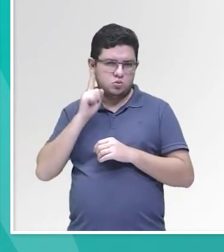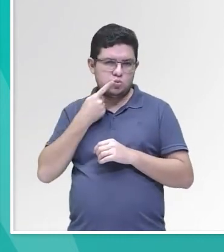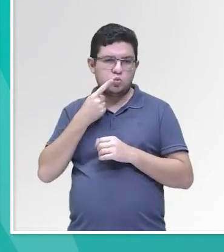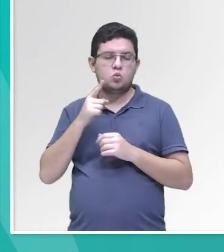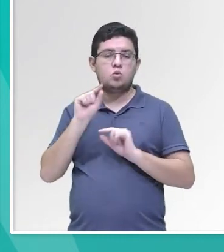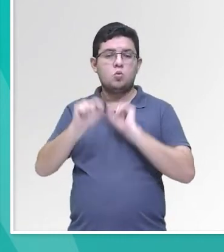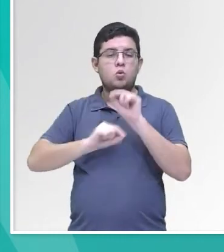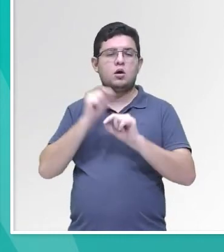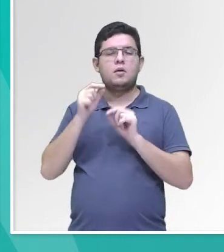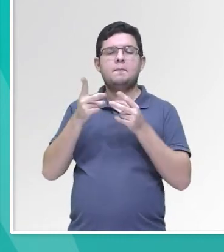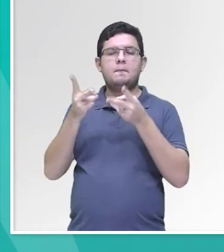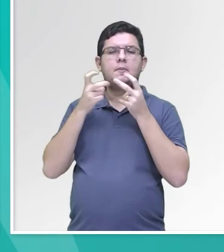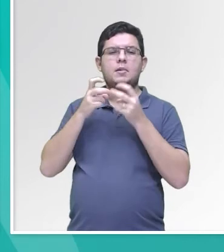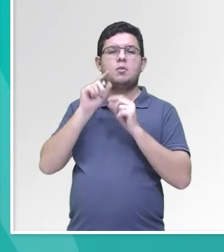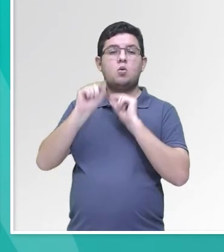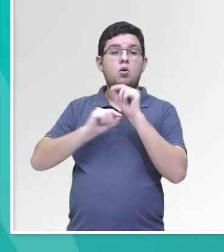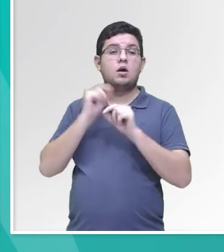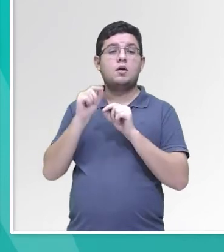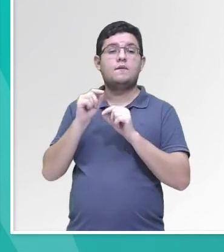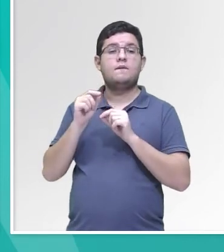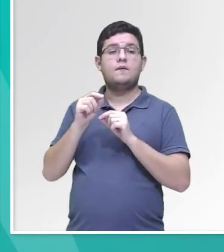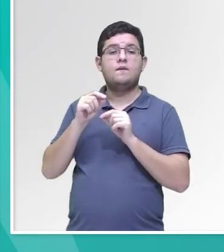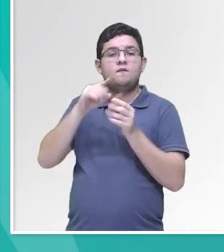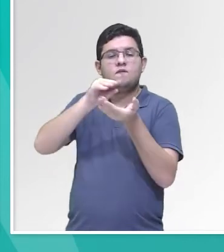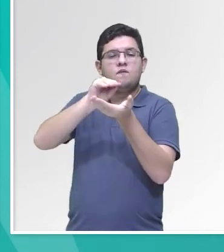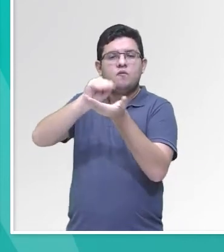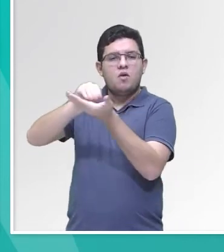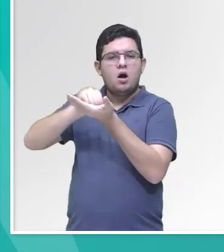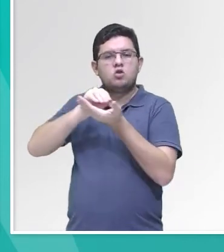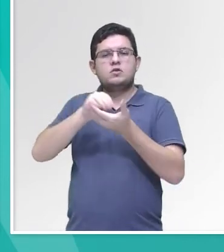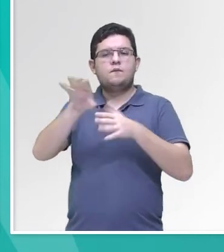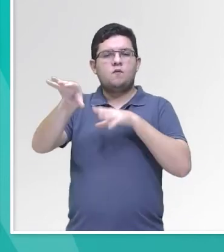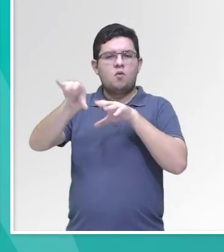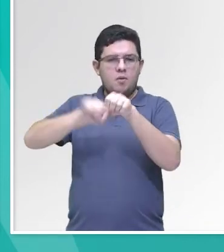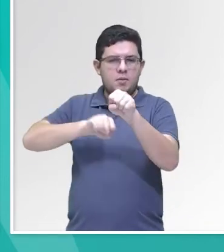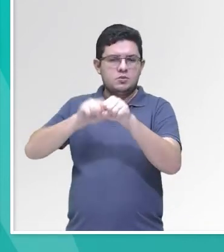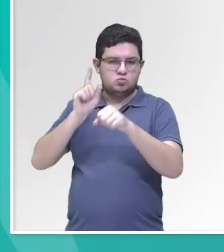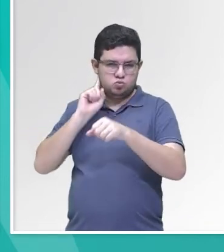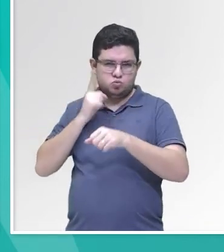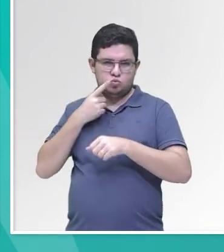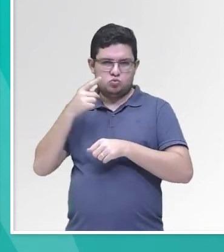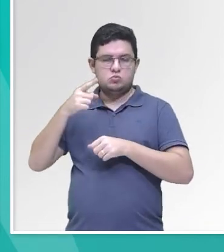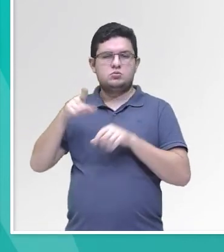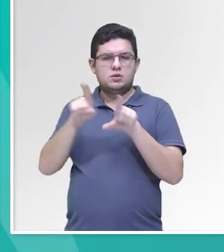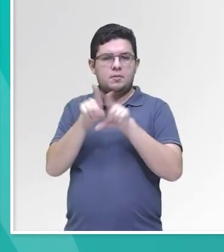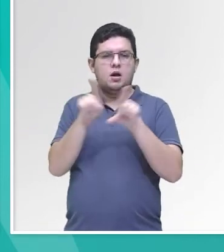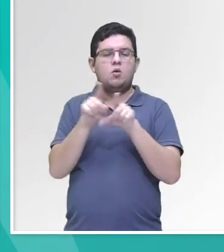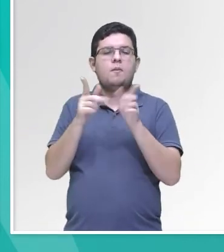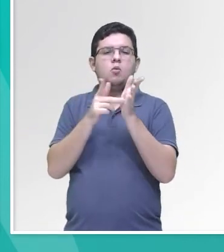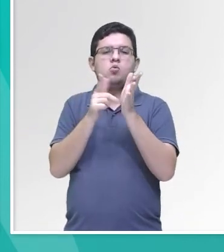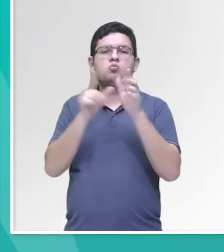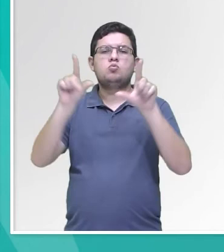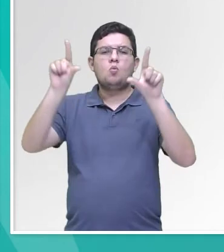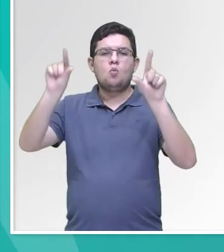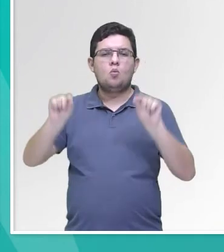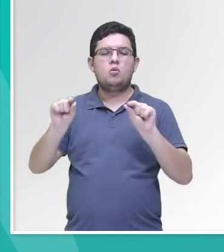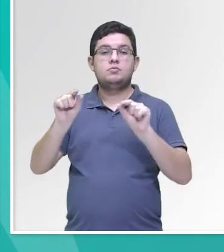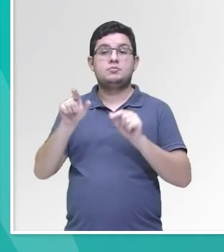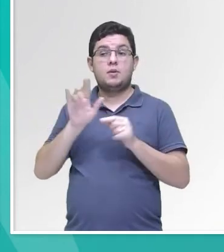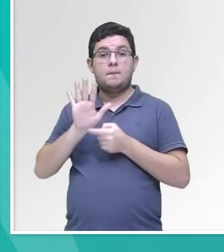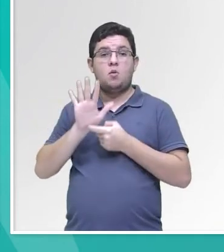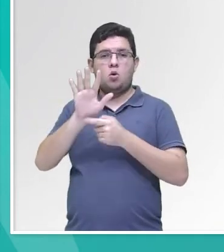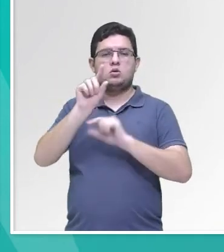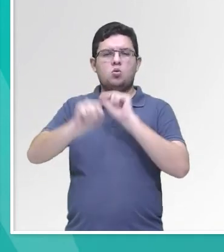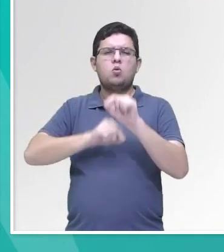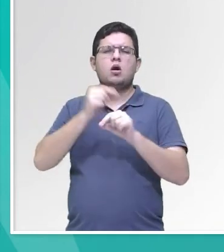percebida no déficit deixado pelo sistema educacional vigente no país, que revela o despreparo da rede de